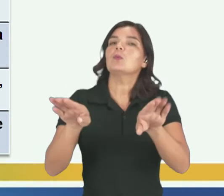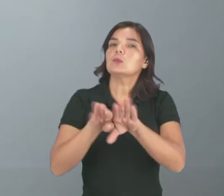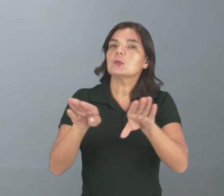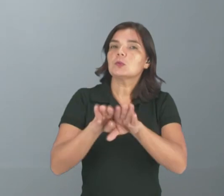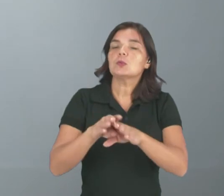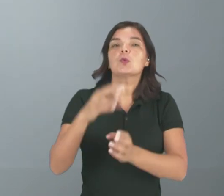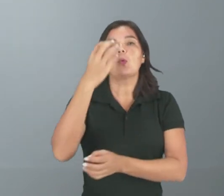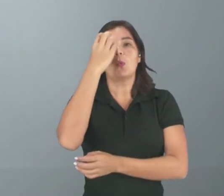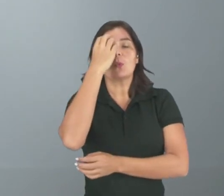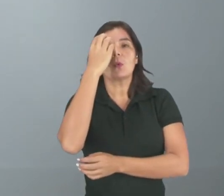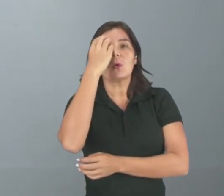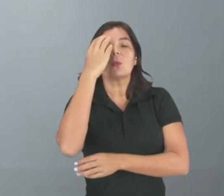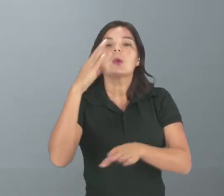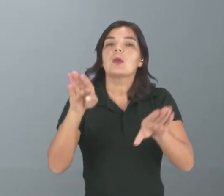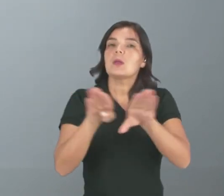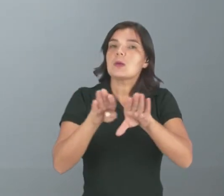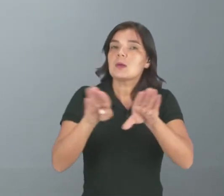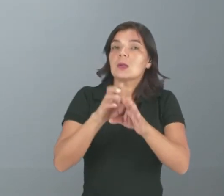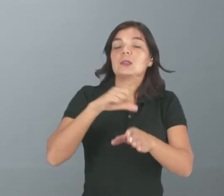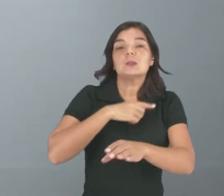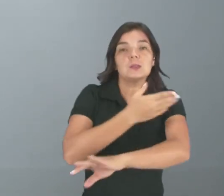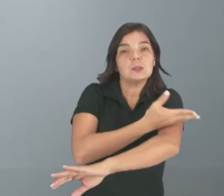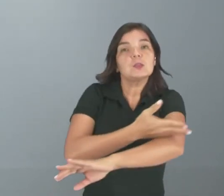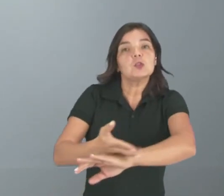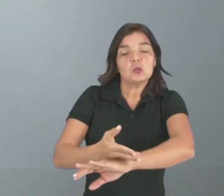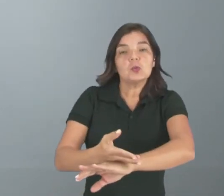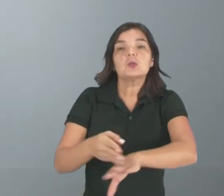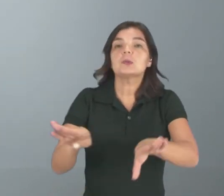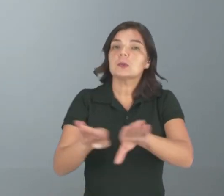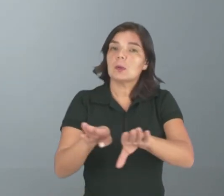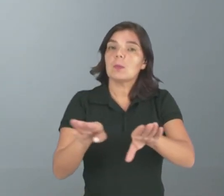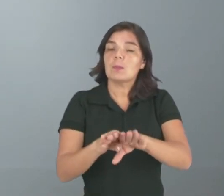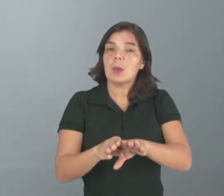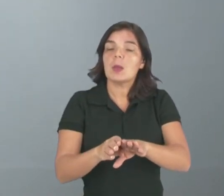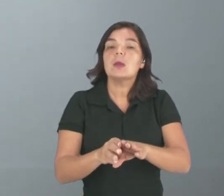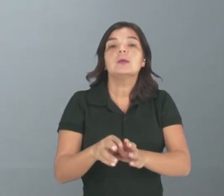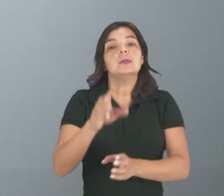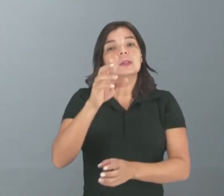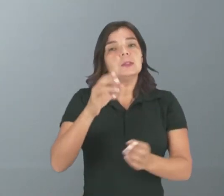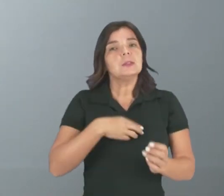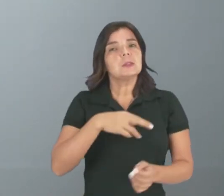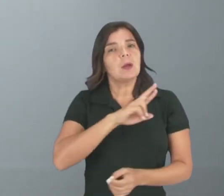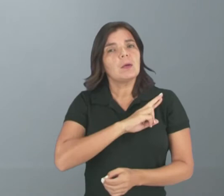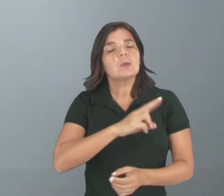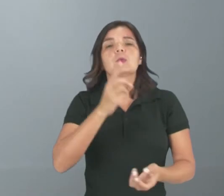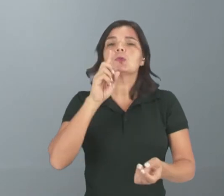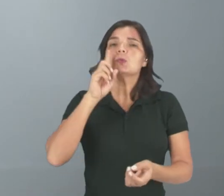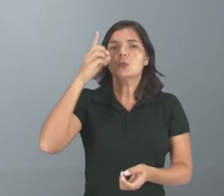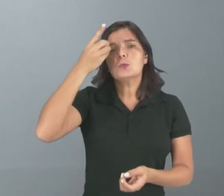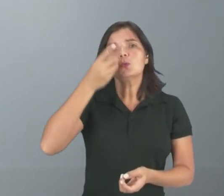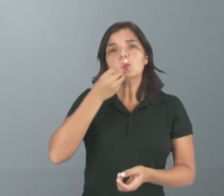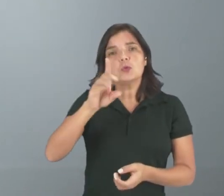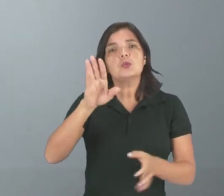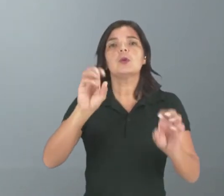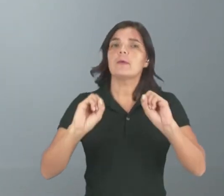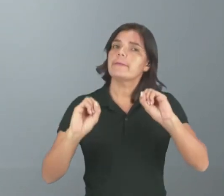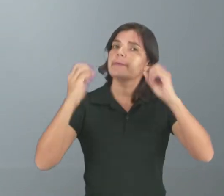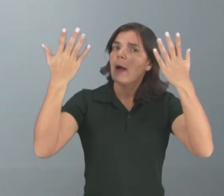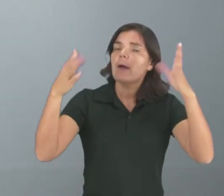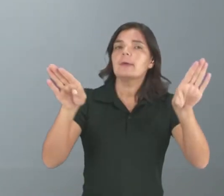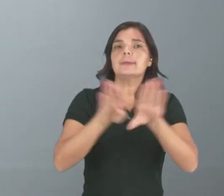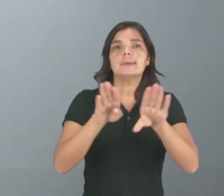como Cruzeiro do Sul, que tem costumes e tradições religiosas sempre na mesma data, né, que são festas,